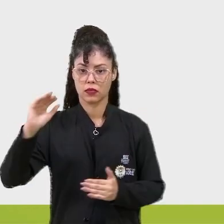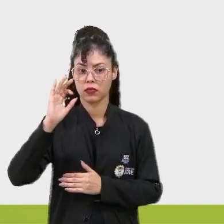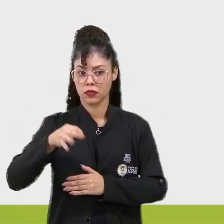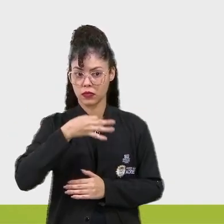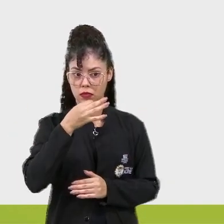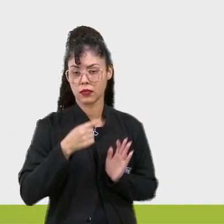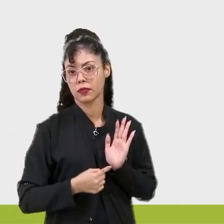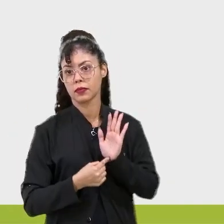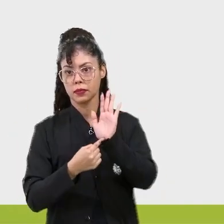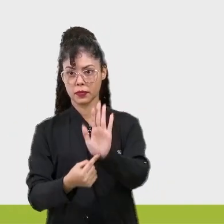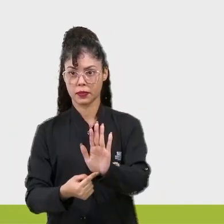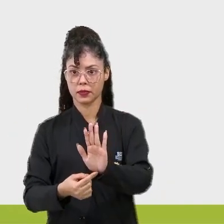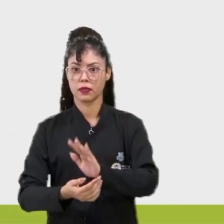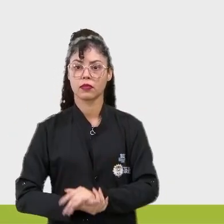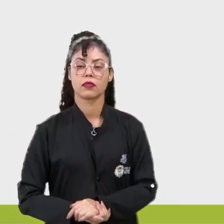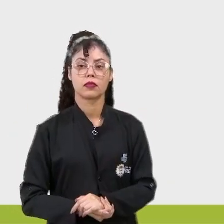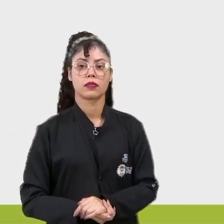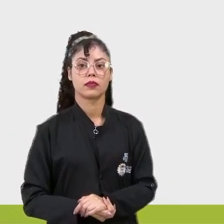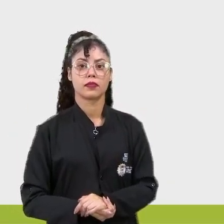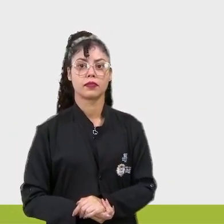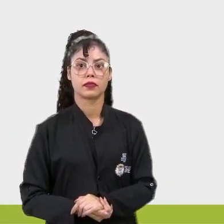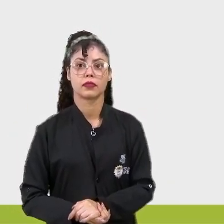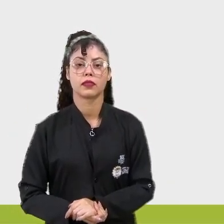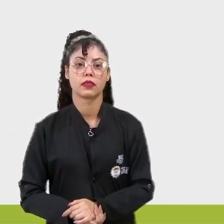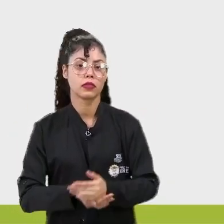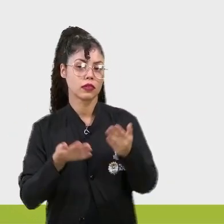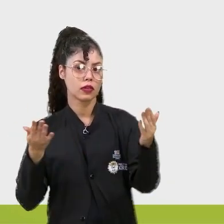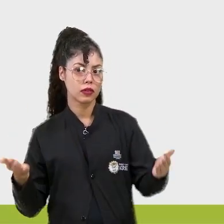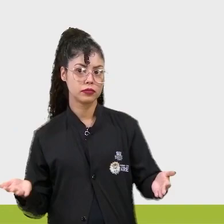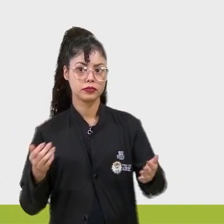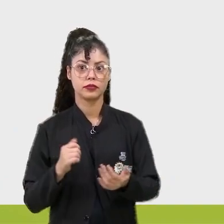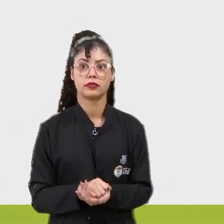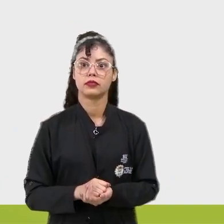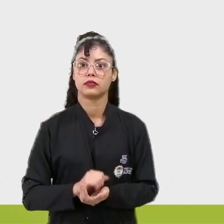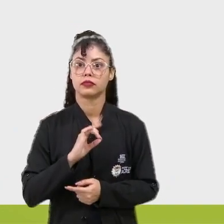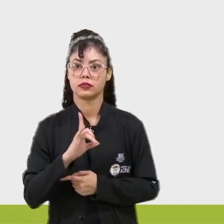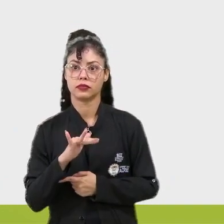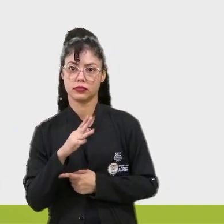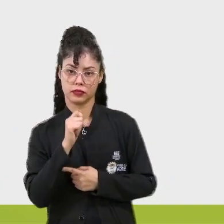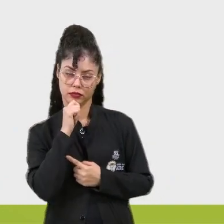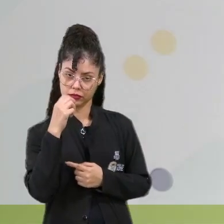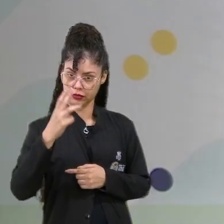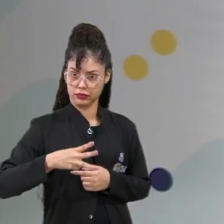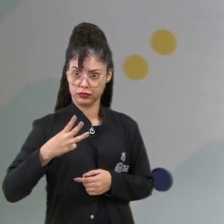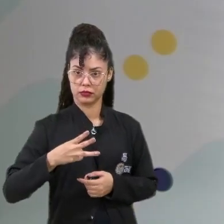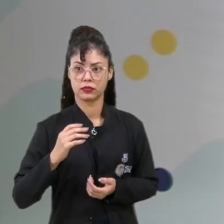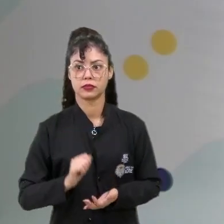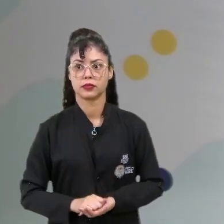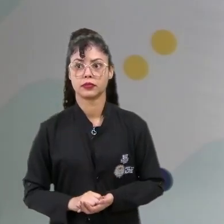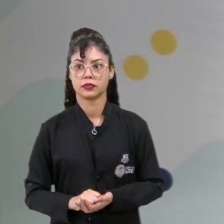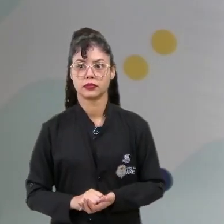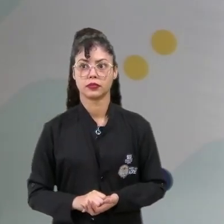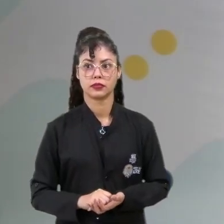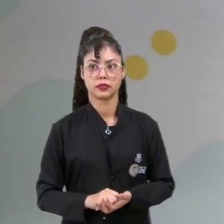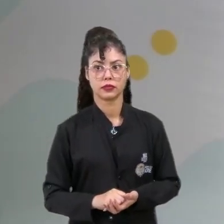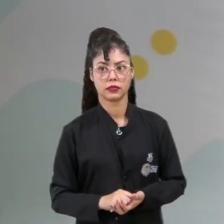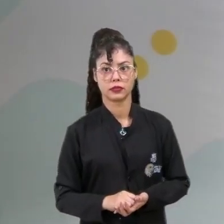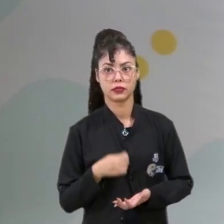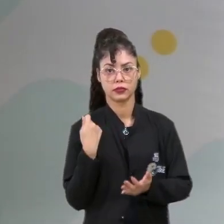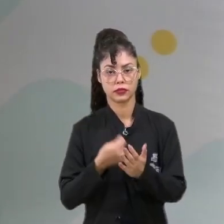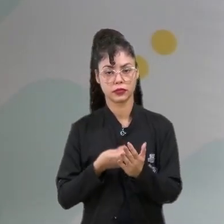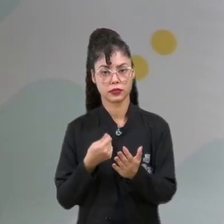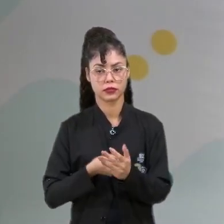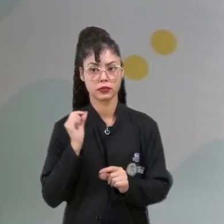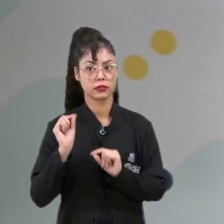nas opiniões apresentadas, né? Então, essa competência de número 3, ela vai exigir